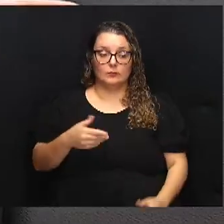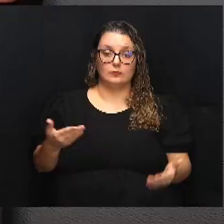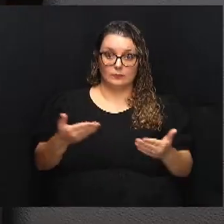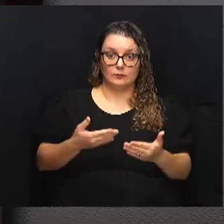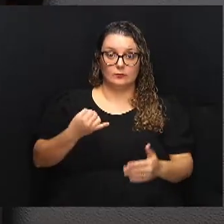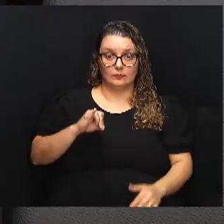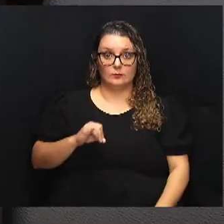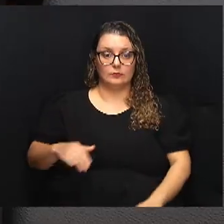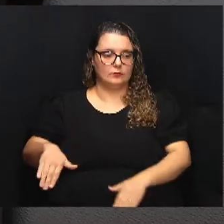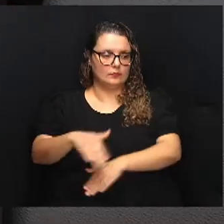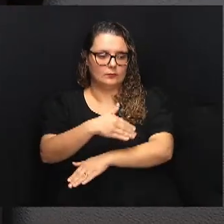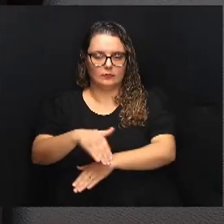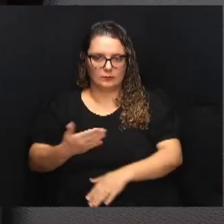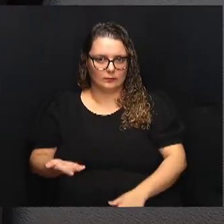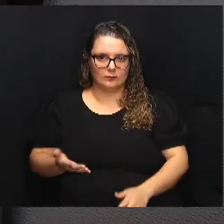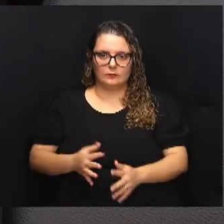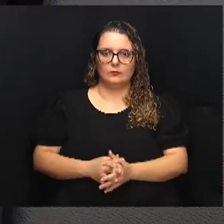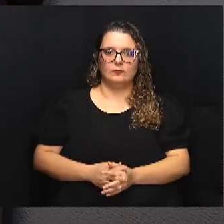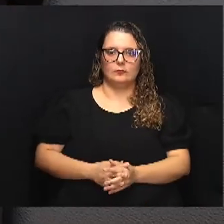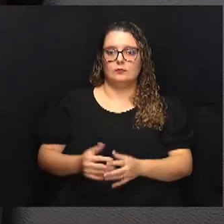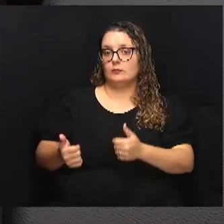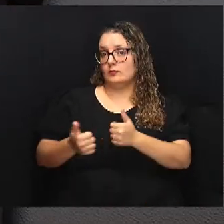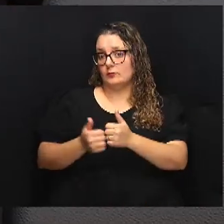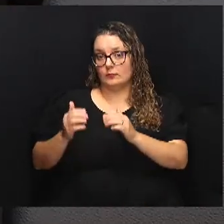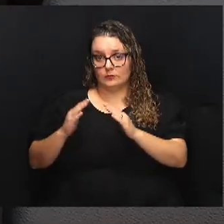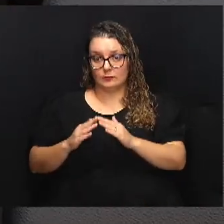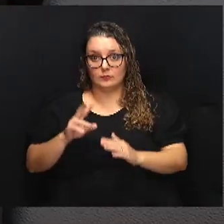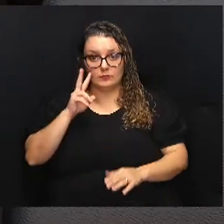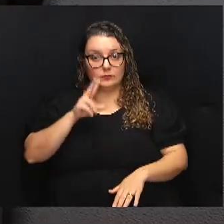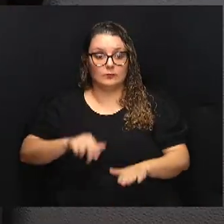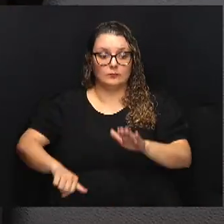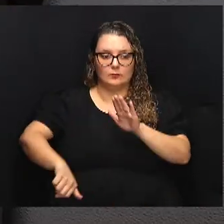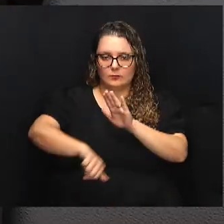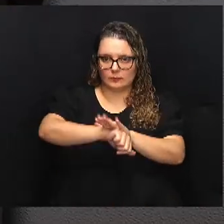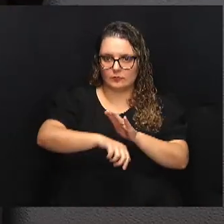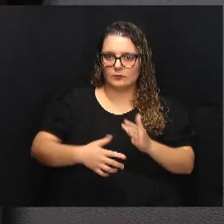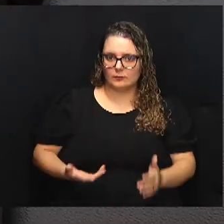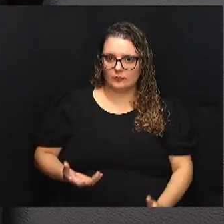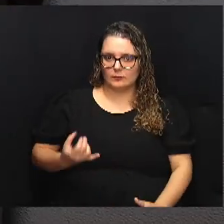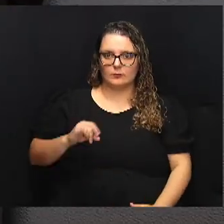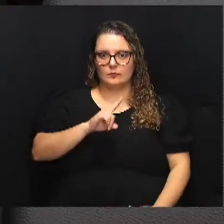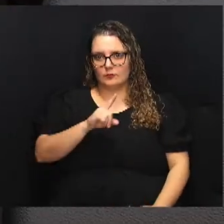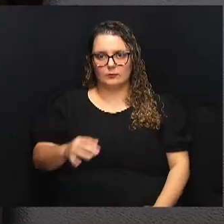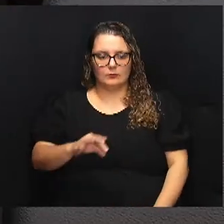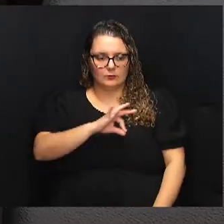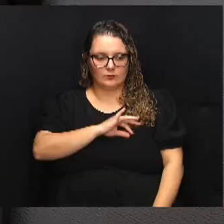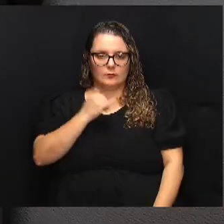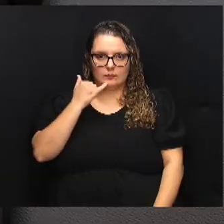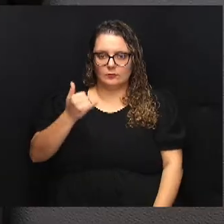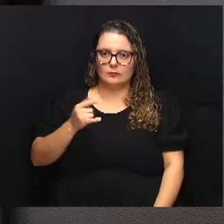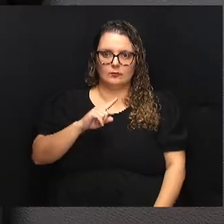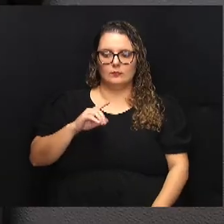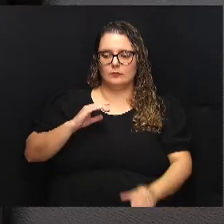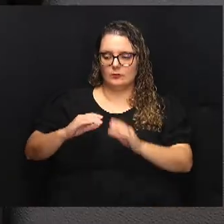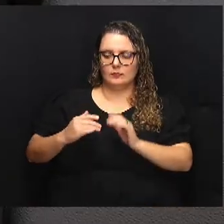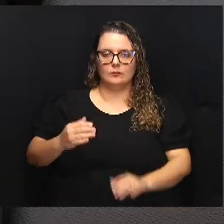estiver na rua, perto da sua casa, você vê um crime, se você não chamar a polícia, você não comunicar a